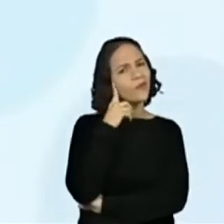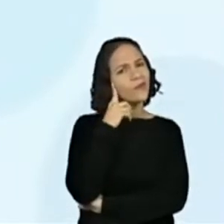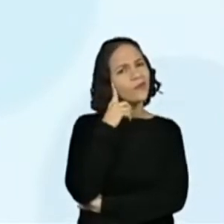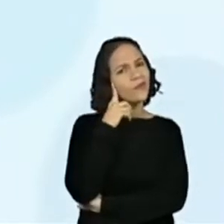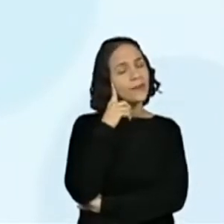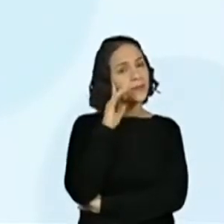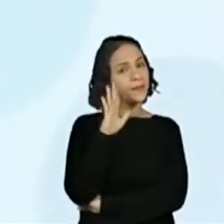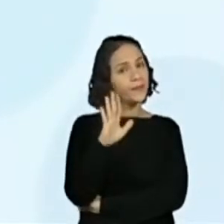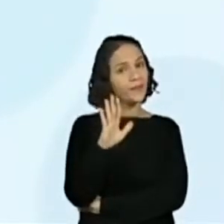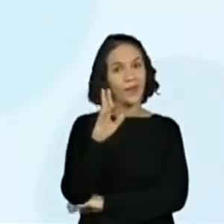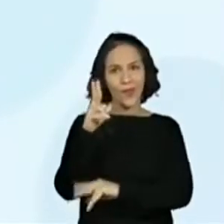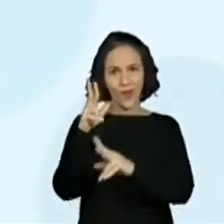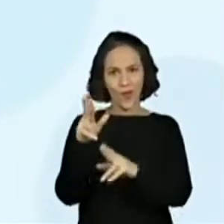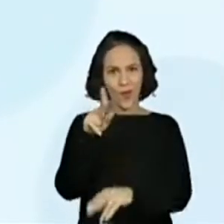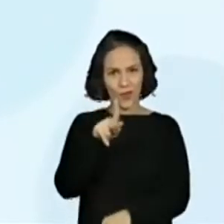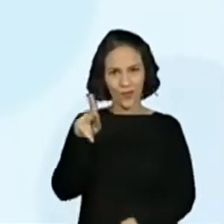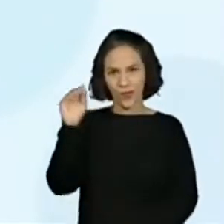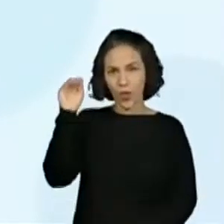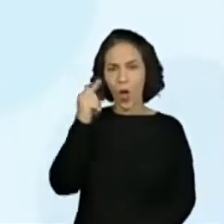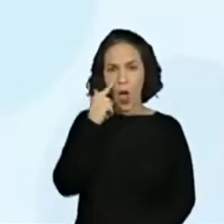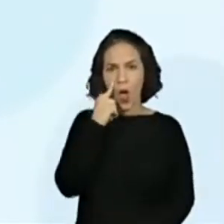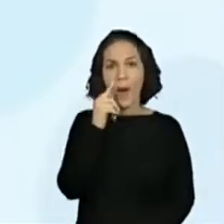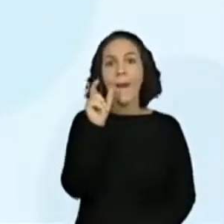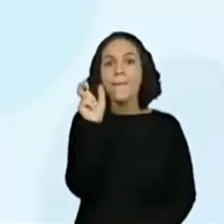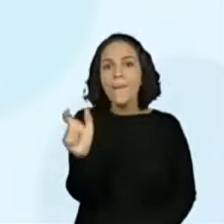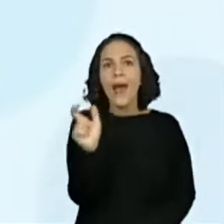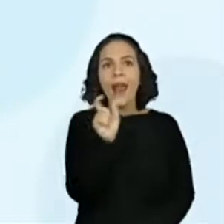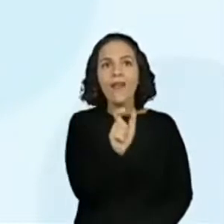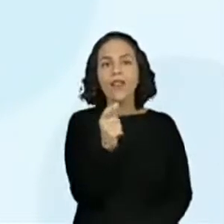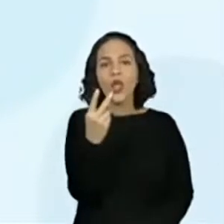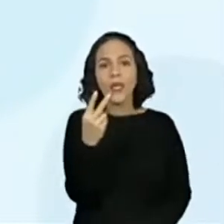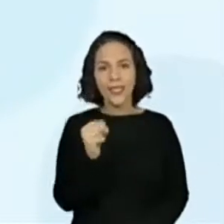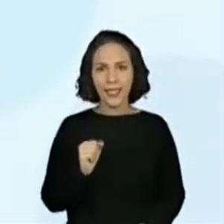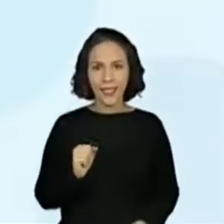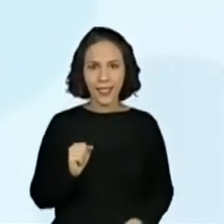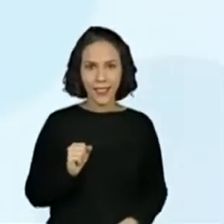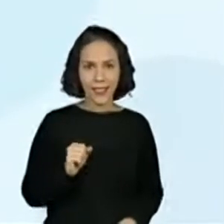Também, como a professora Joyce disse, tem dois números aí.